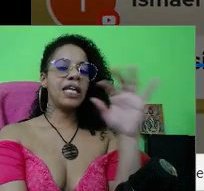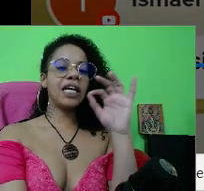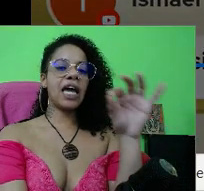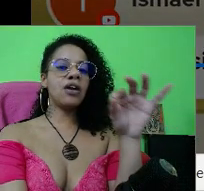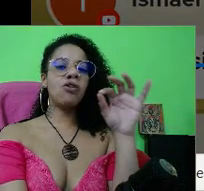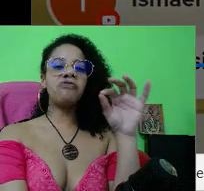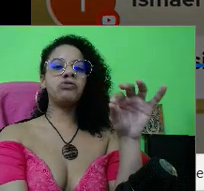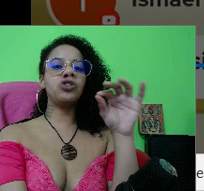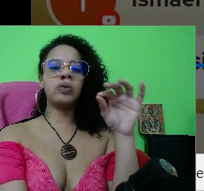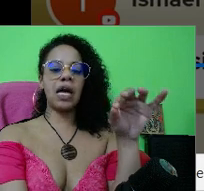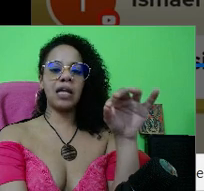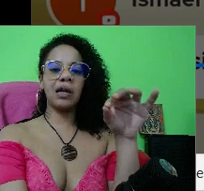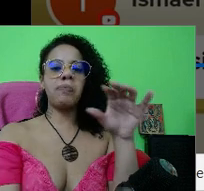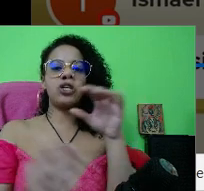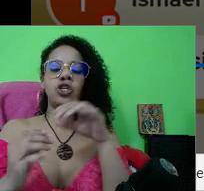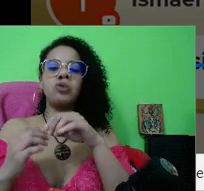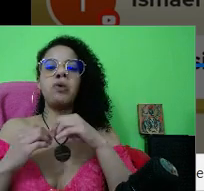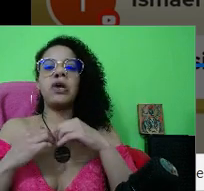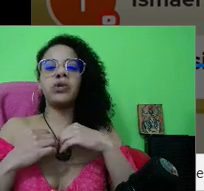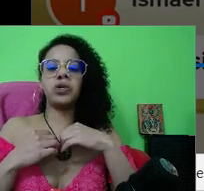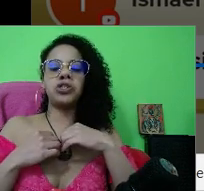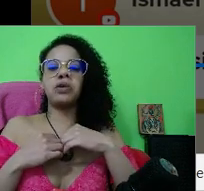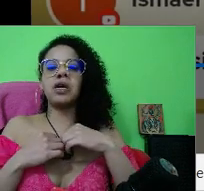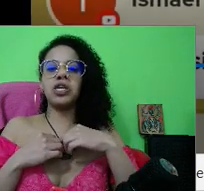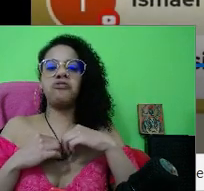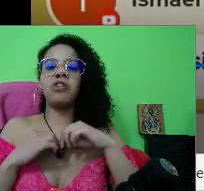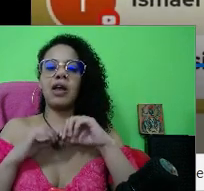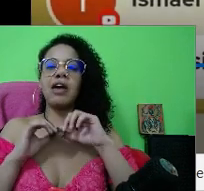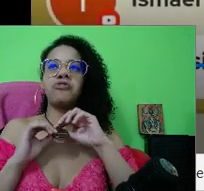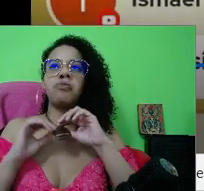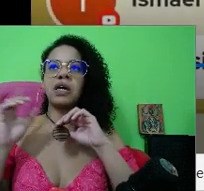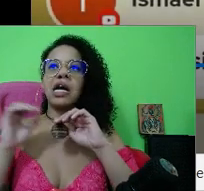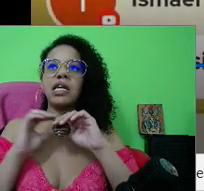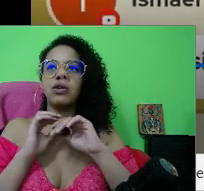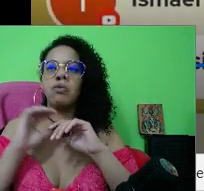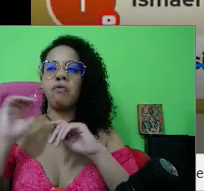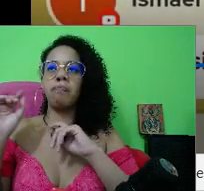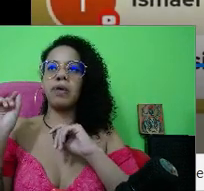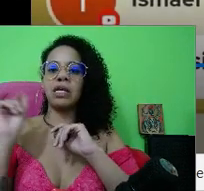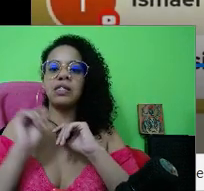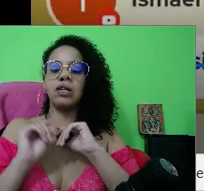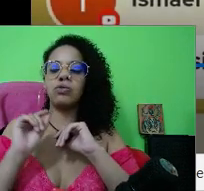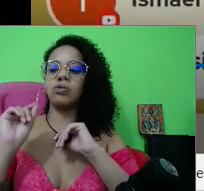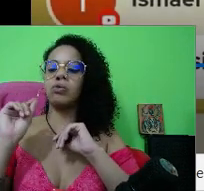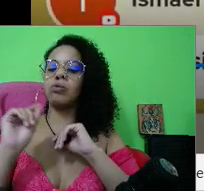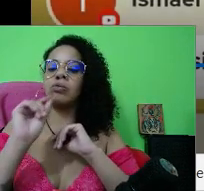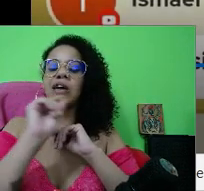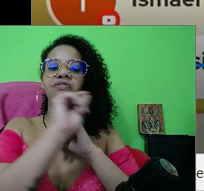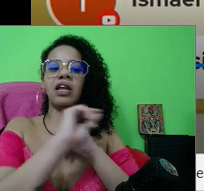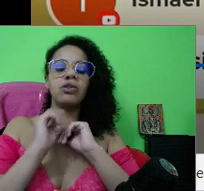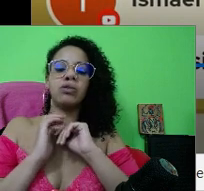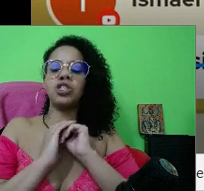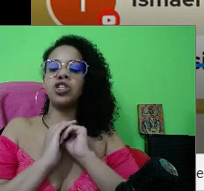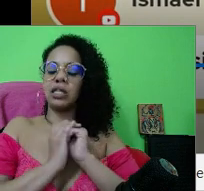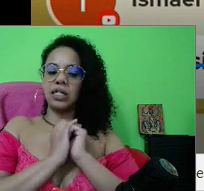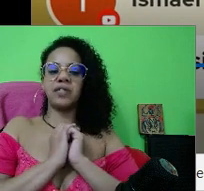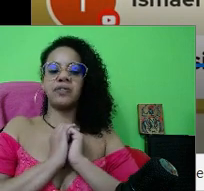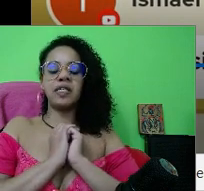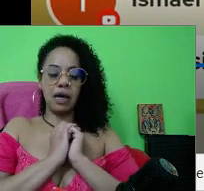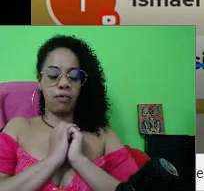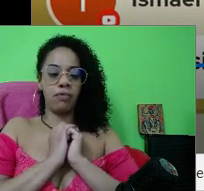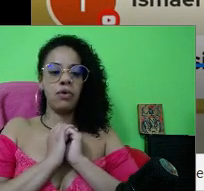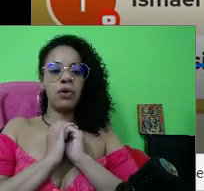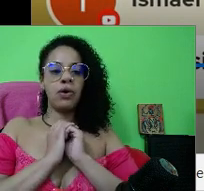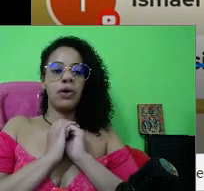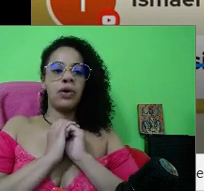ninguém confundiu nada a partir do momento que eu chego aqui falar e vou pegar aqui um pedacinho do da fala do crítica